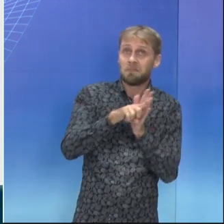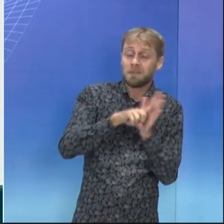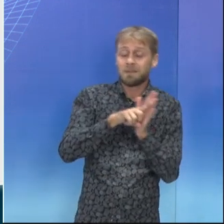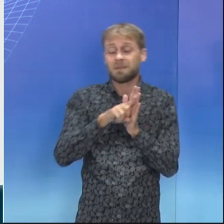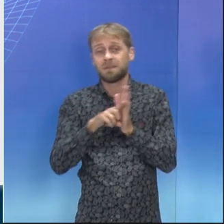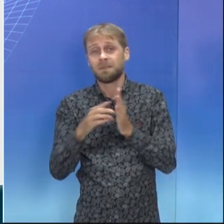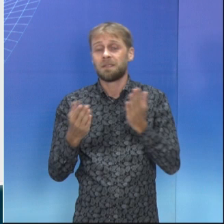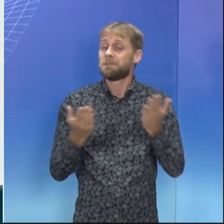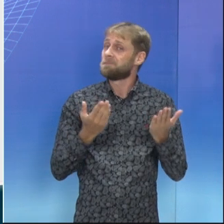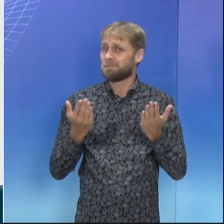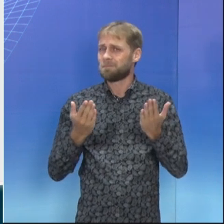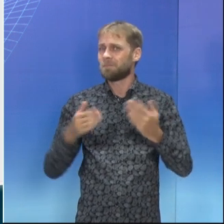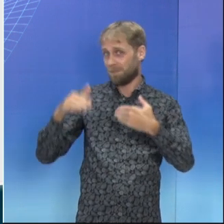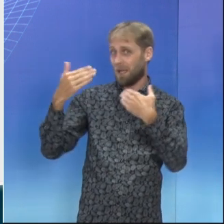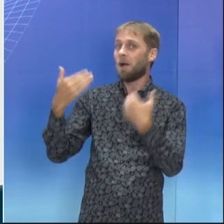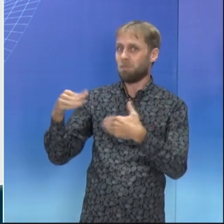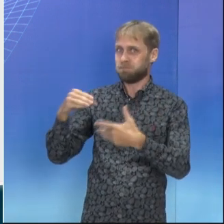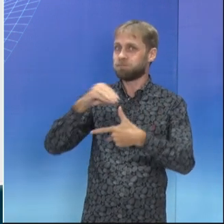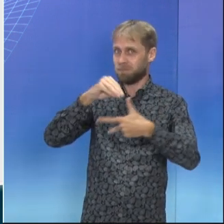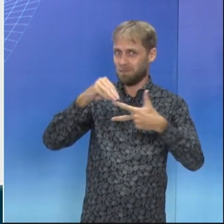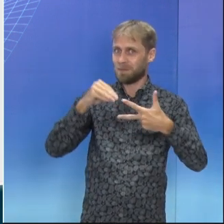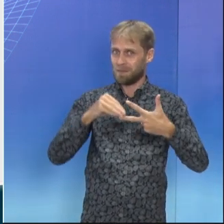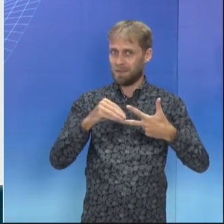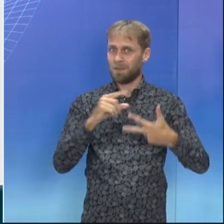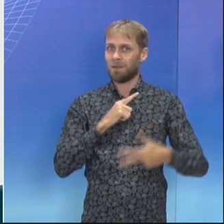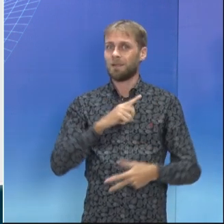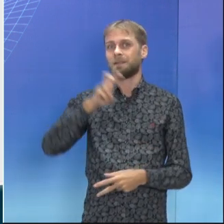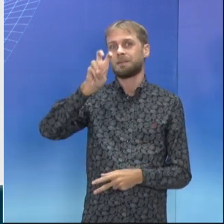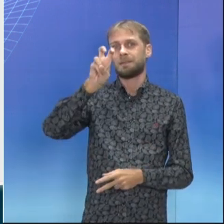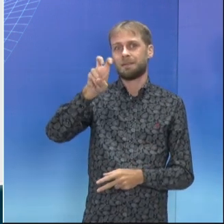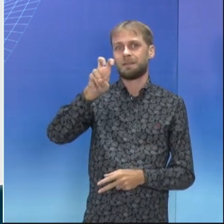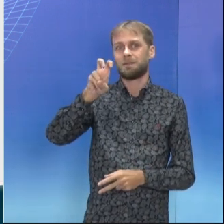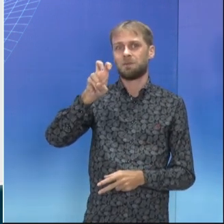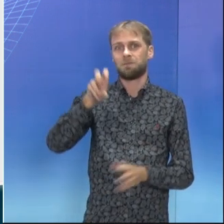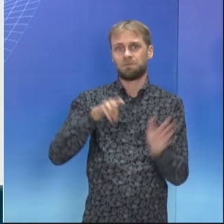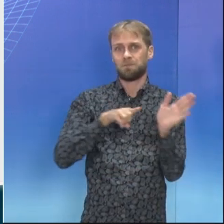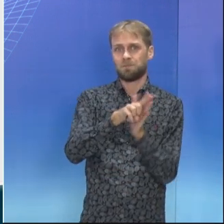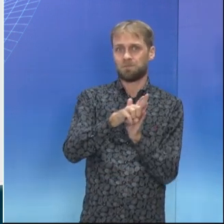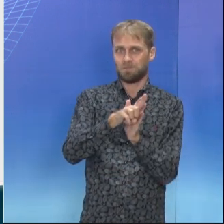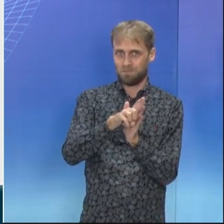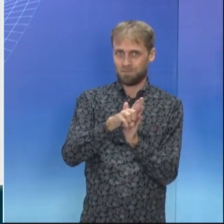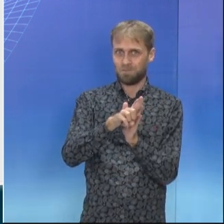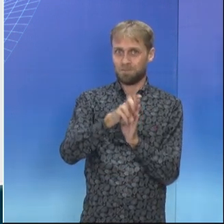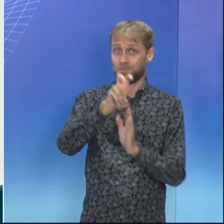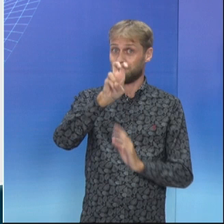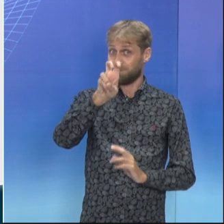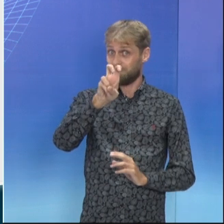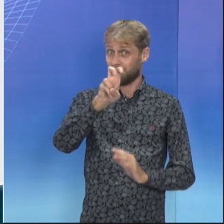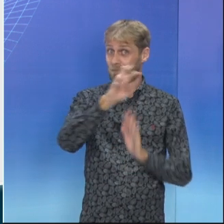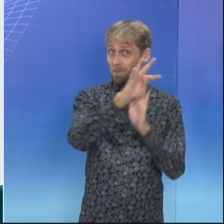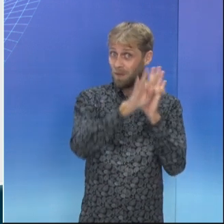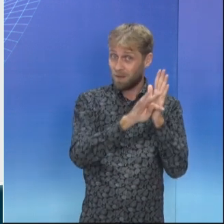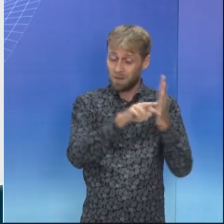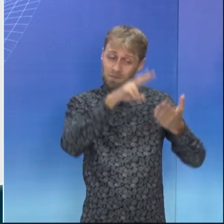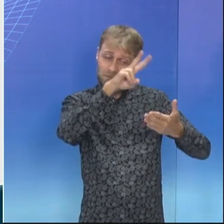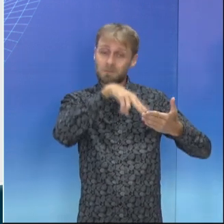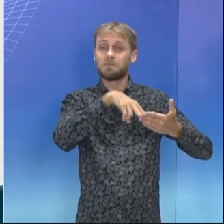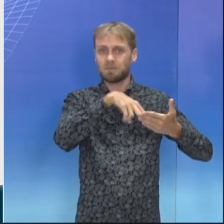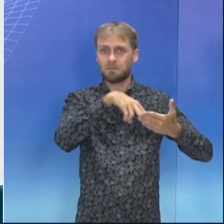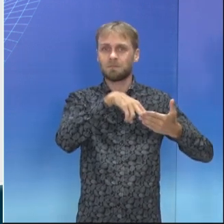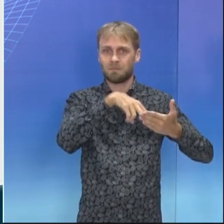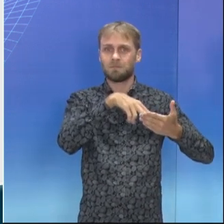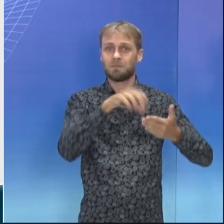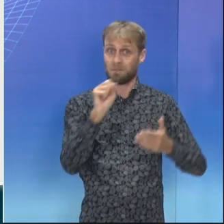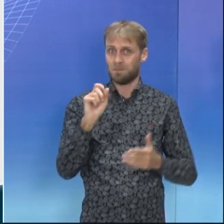está pesquisando. Todas as provas do Enem, elas são compostas de 5 questões. 5 textos vocês irão